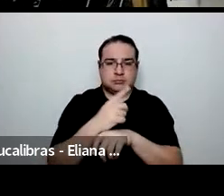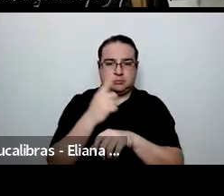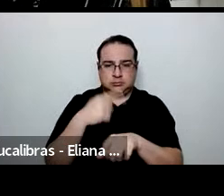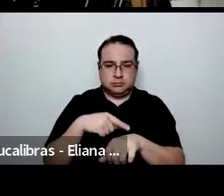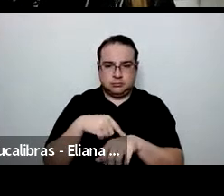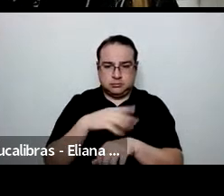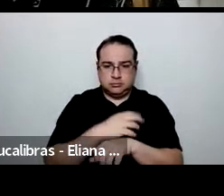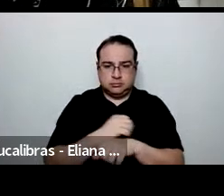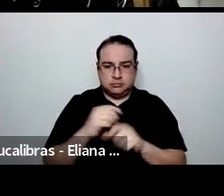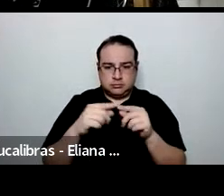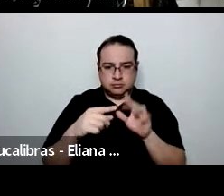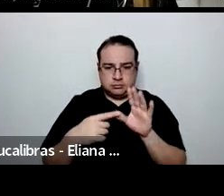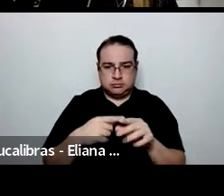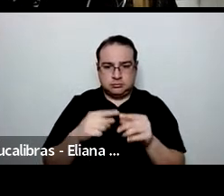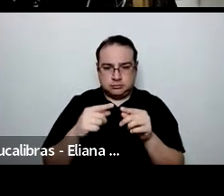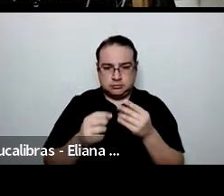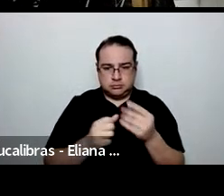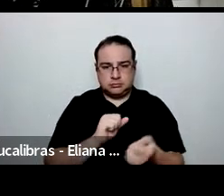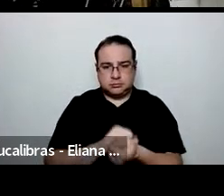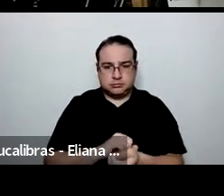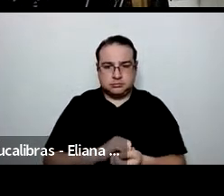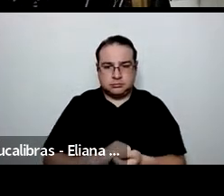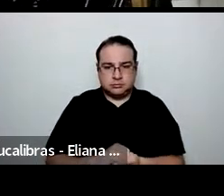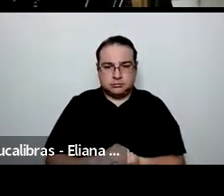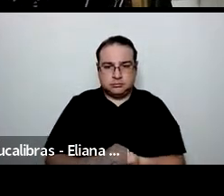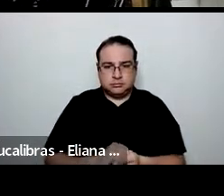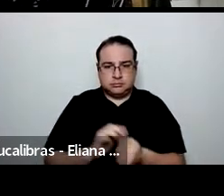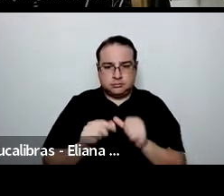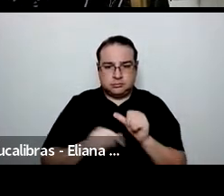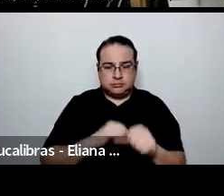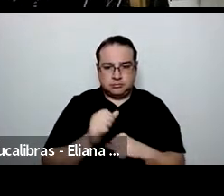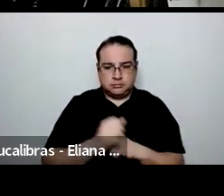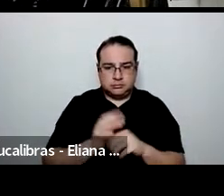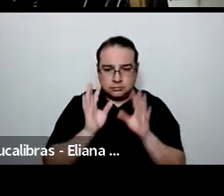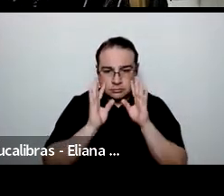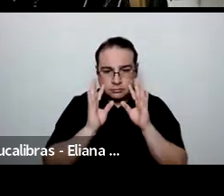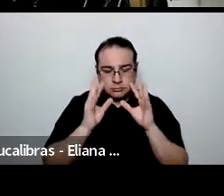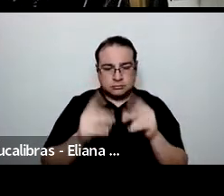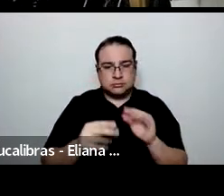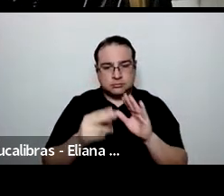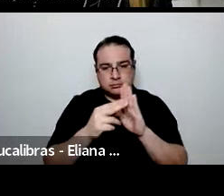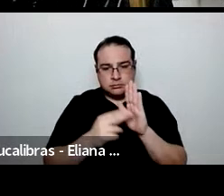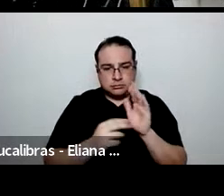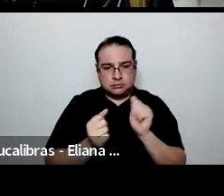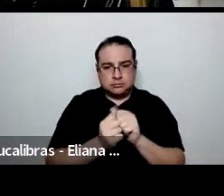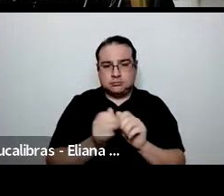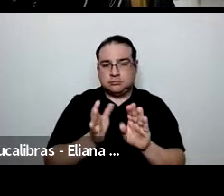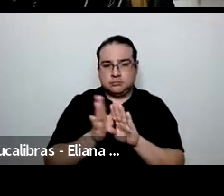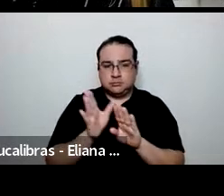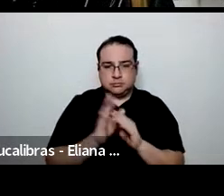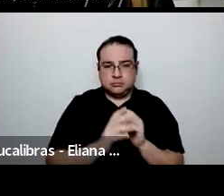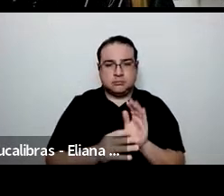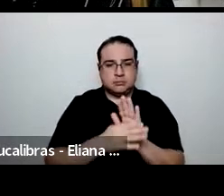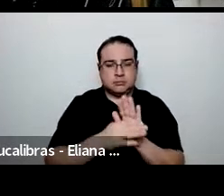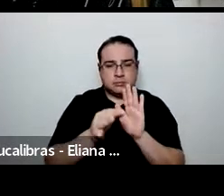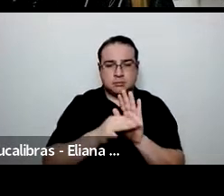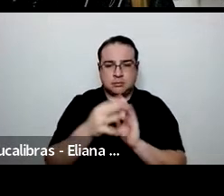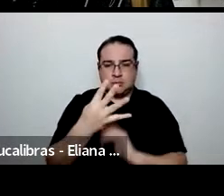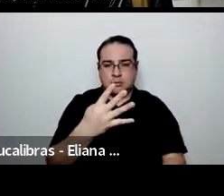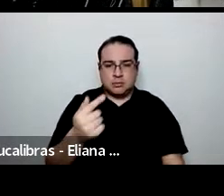de seu recebimento de risada a inobservância daquela normas orientam o a